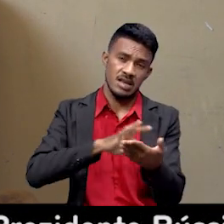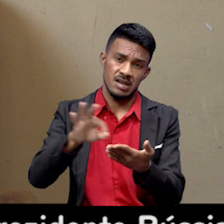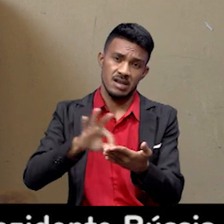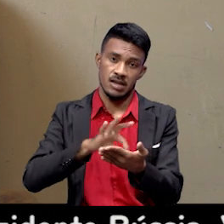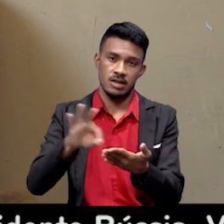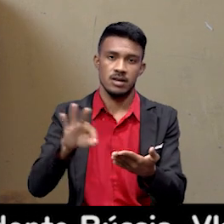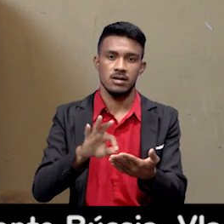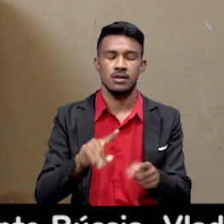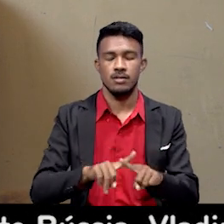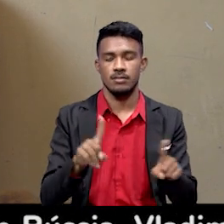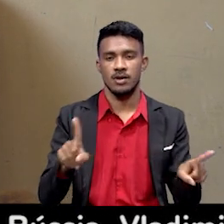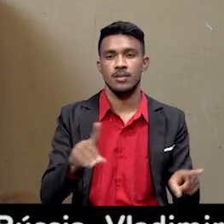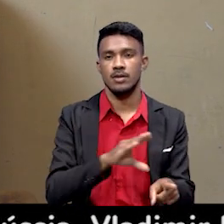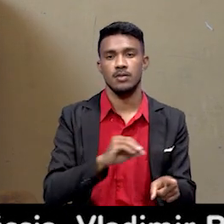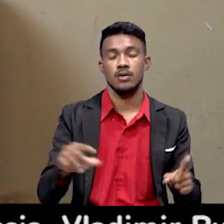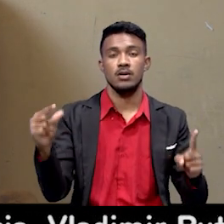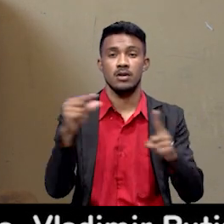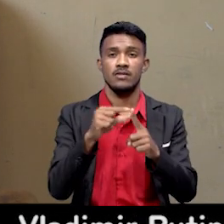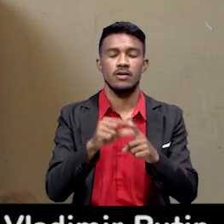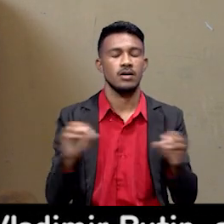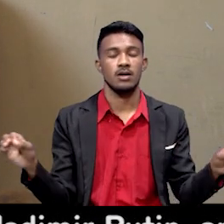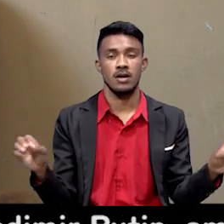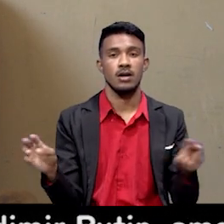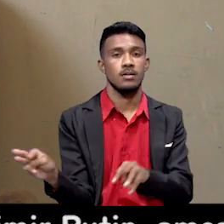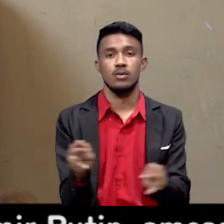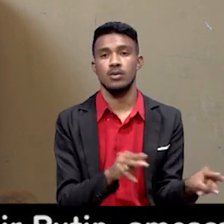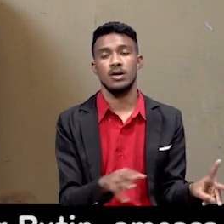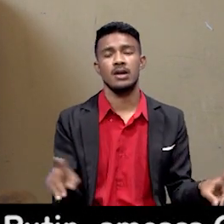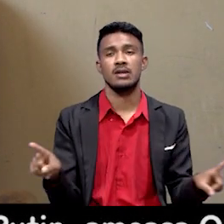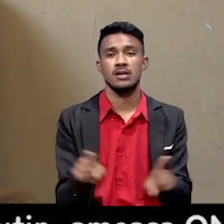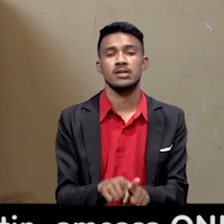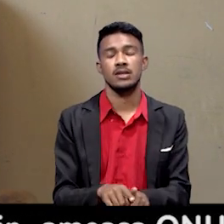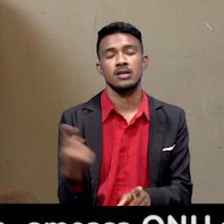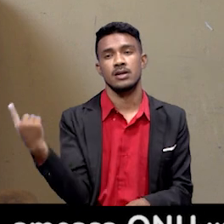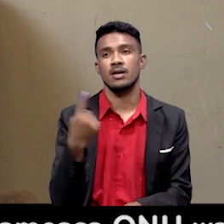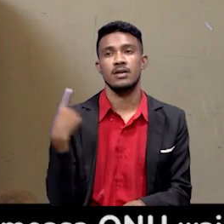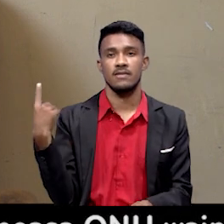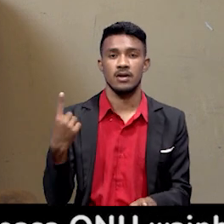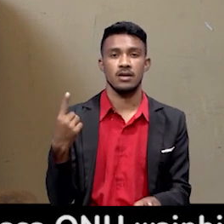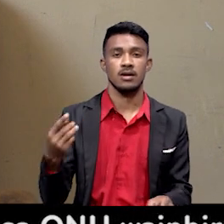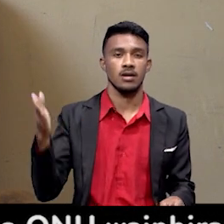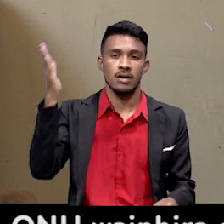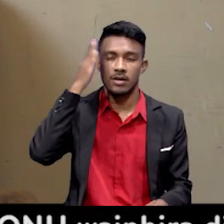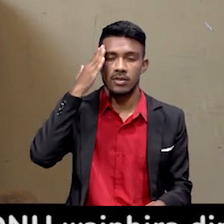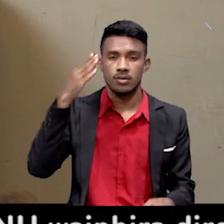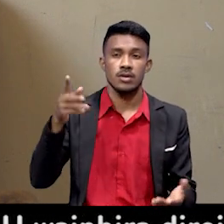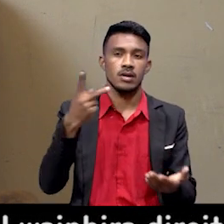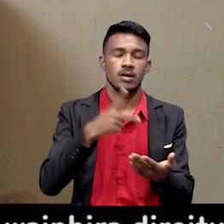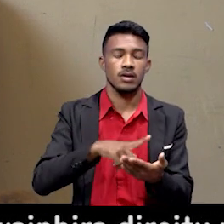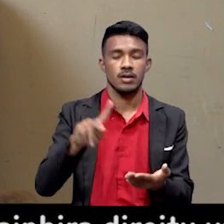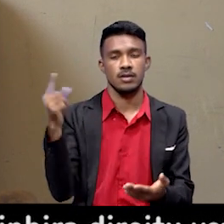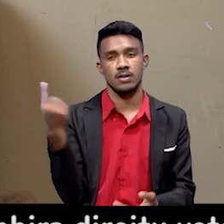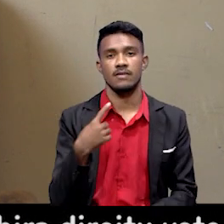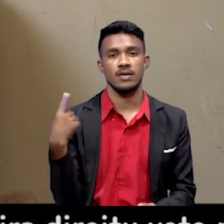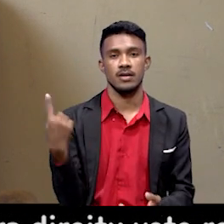ninia conteúdo la muda, é mais ou menos dia batida né, ia na fatin privilegiado, pa,